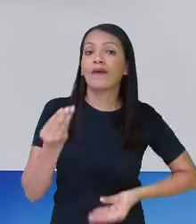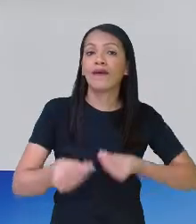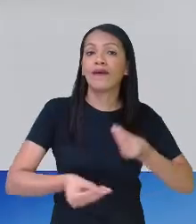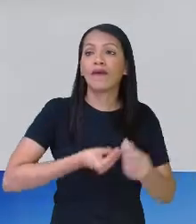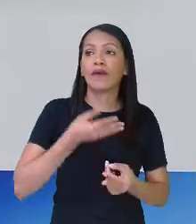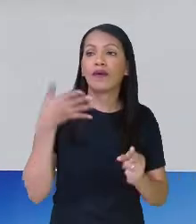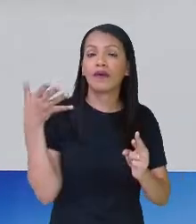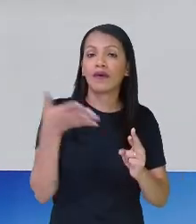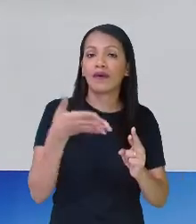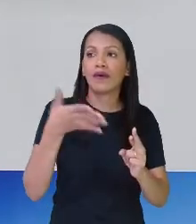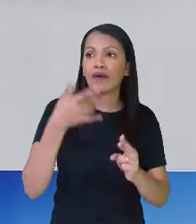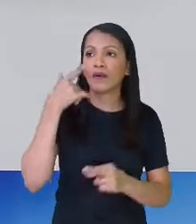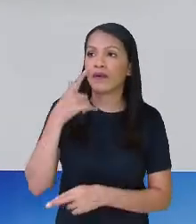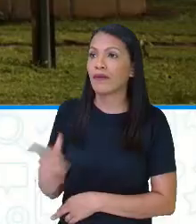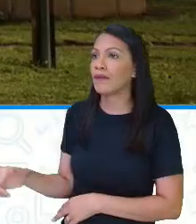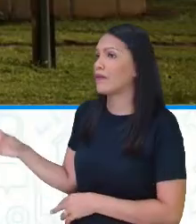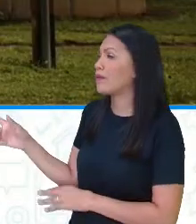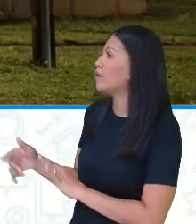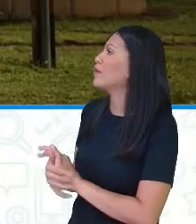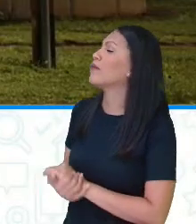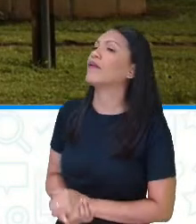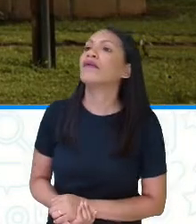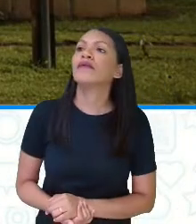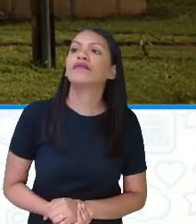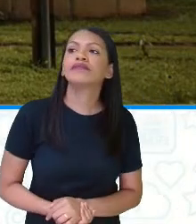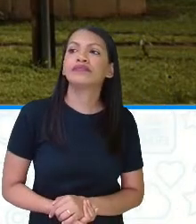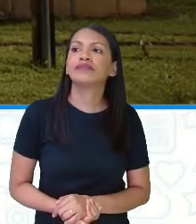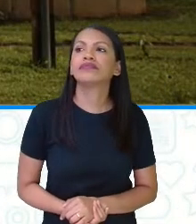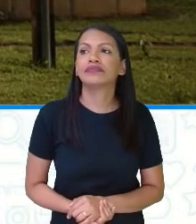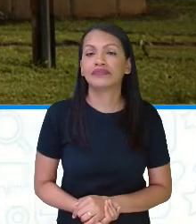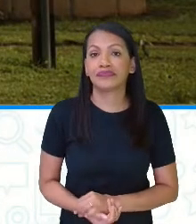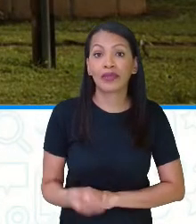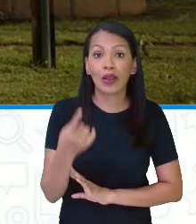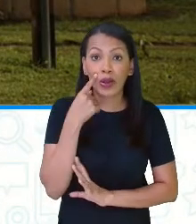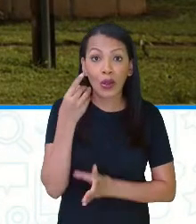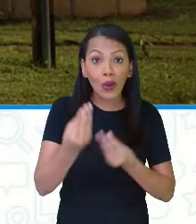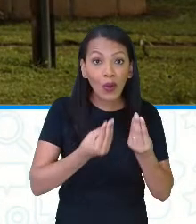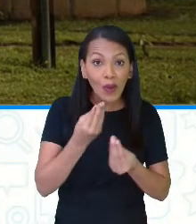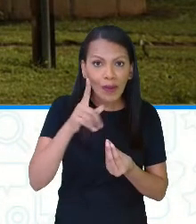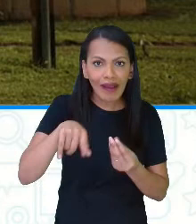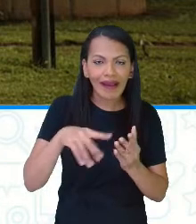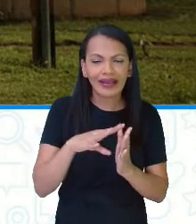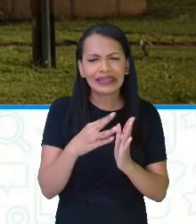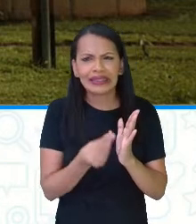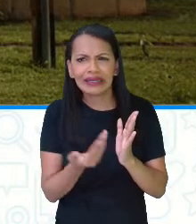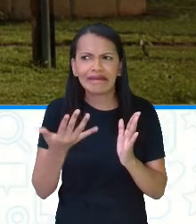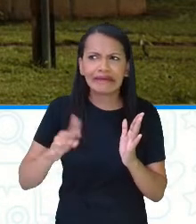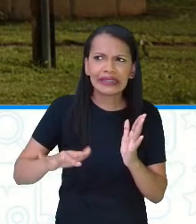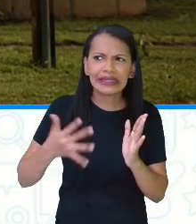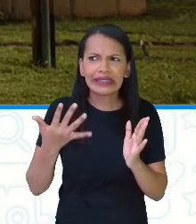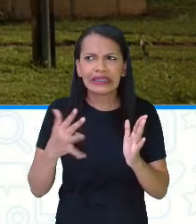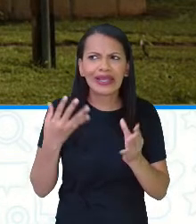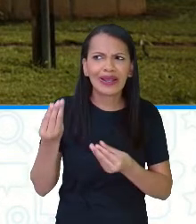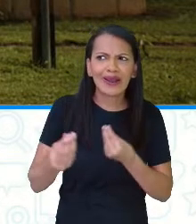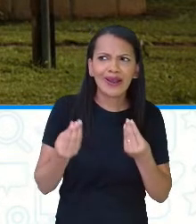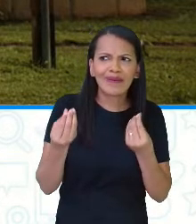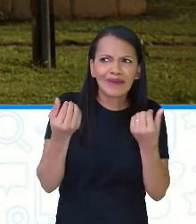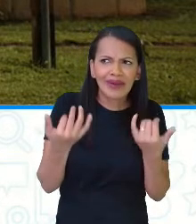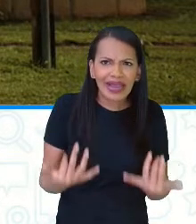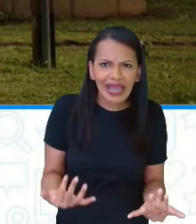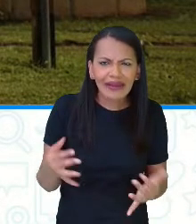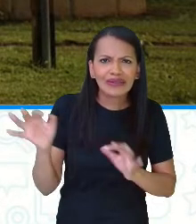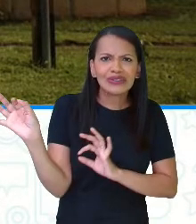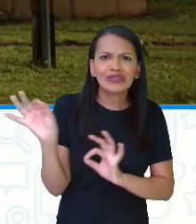esse quilombo. Aqui tem uma réplica da sede administrativa do quilombo, olha só, para a gente ter mais ou menos uma ideia de como é que eles